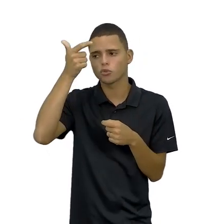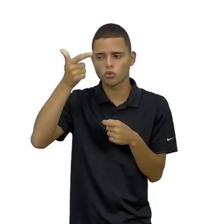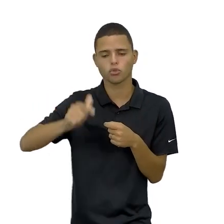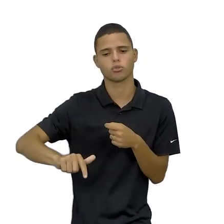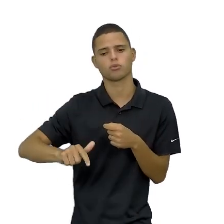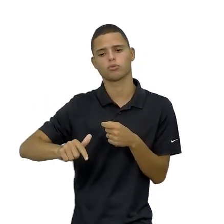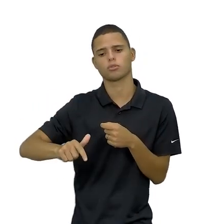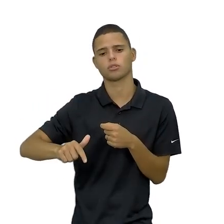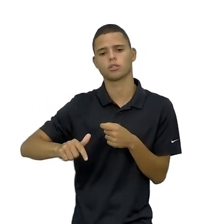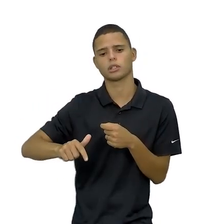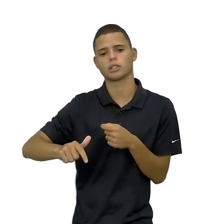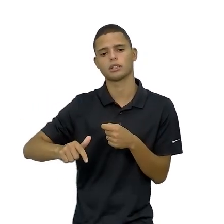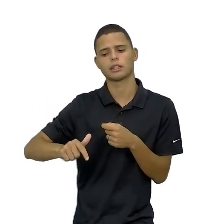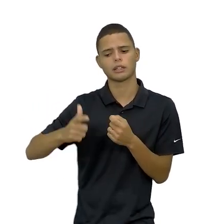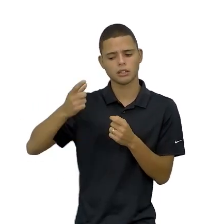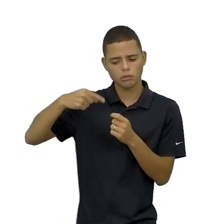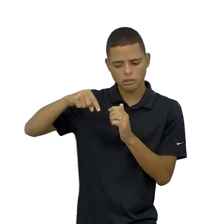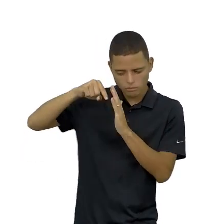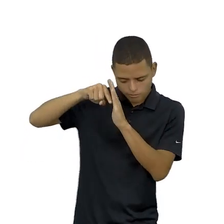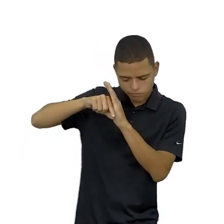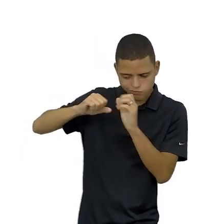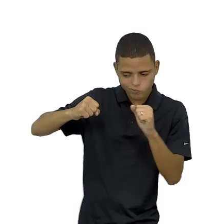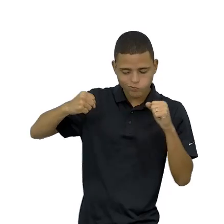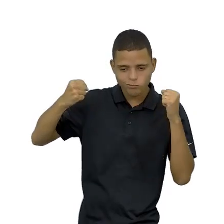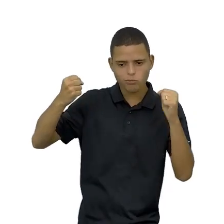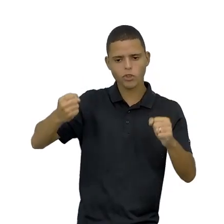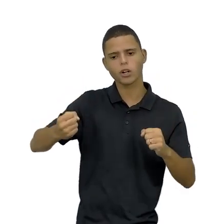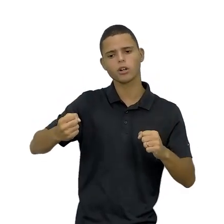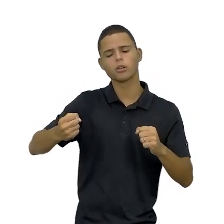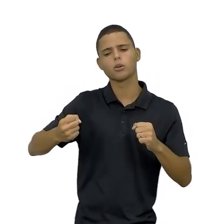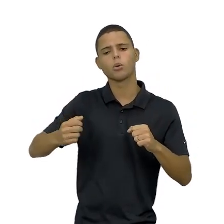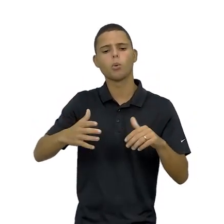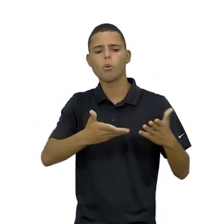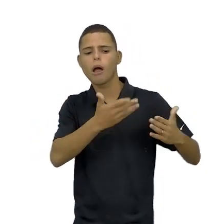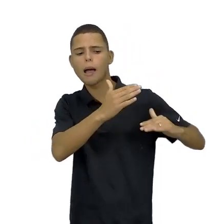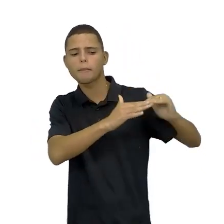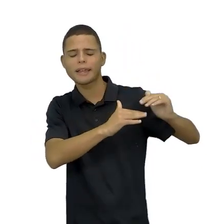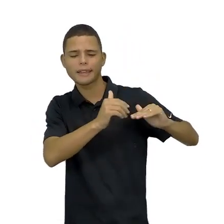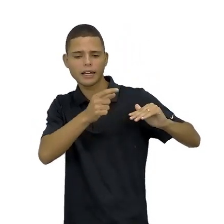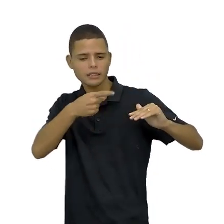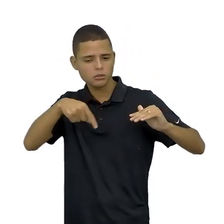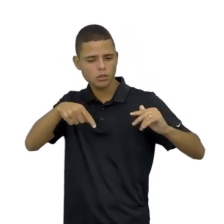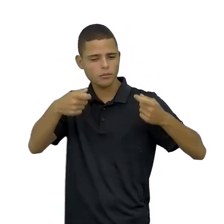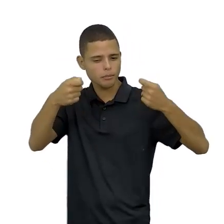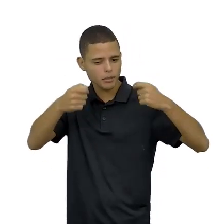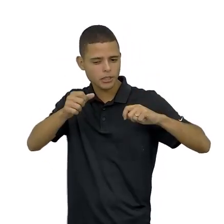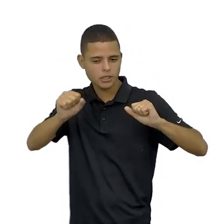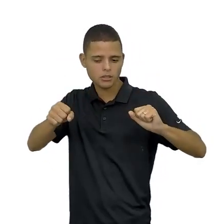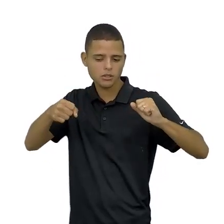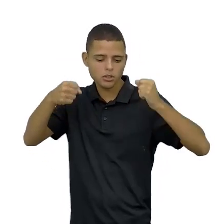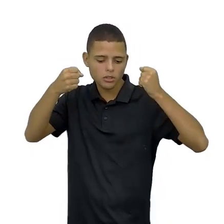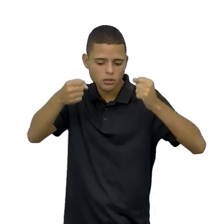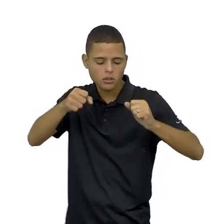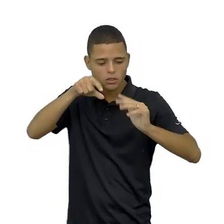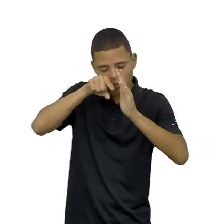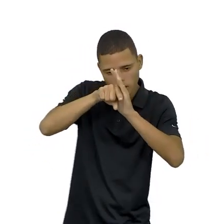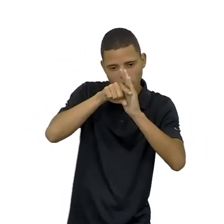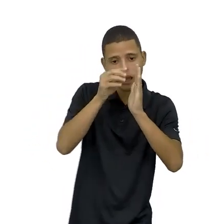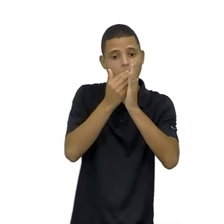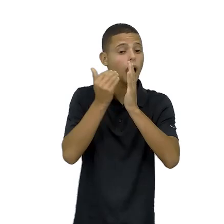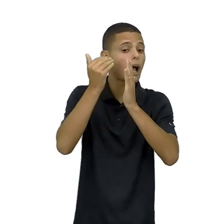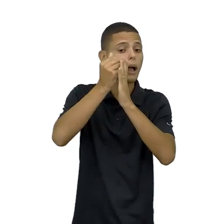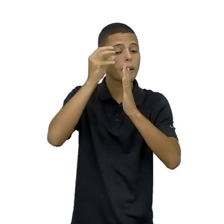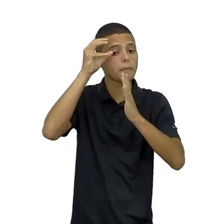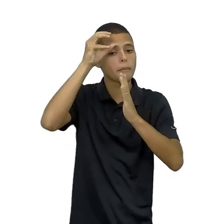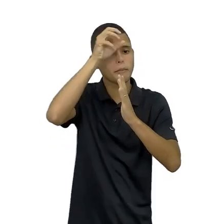que a gente tenha um maior aprofundamento? Né? Que elas vão ser realmente essenciais para que as crianças deem continuidade